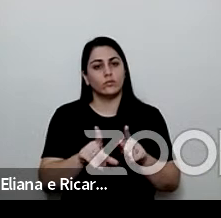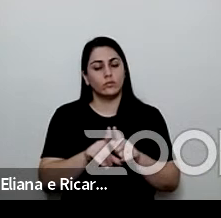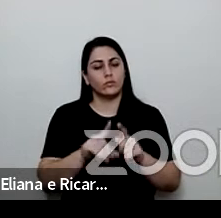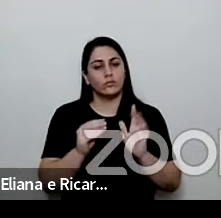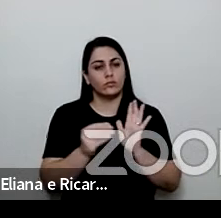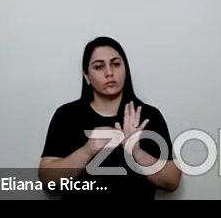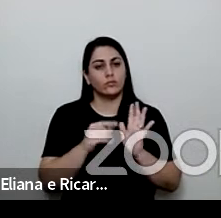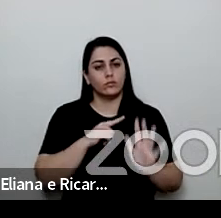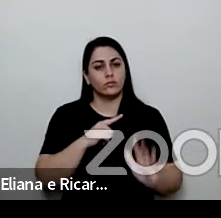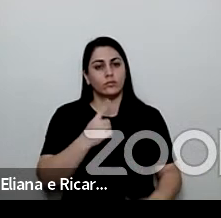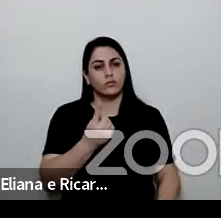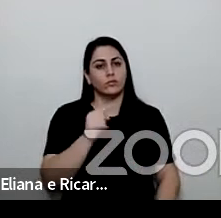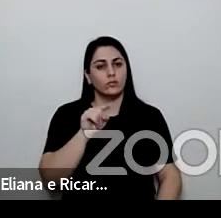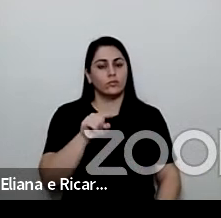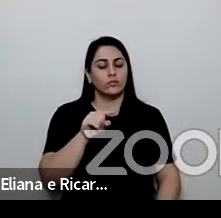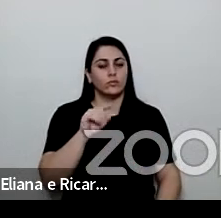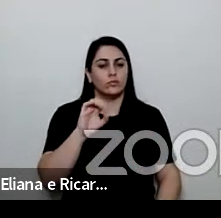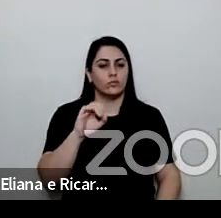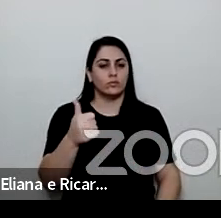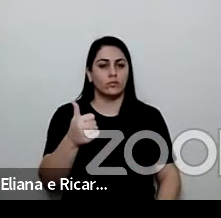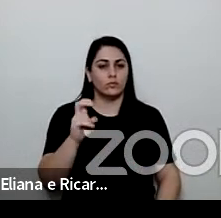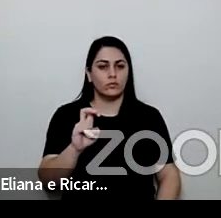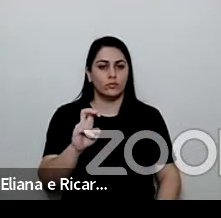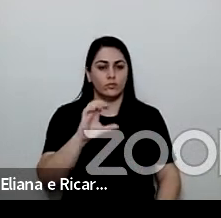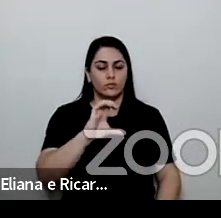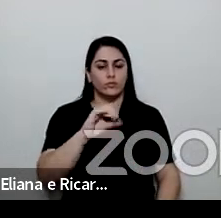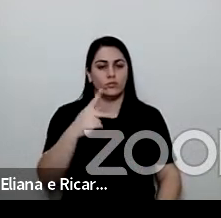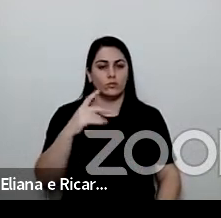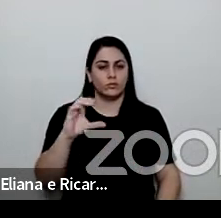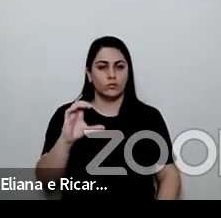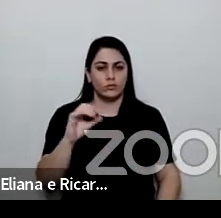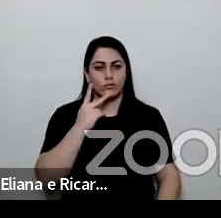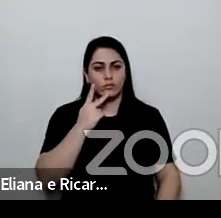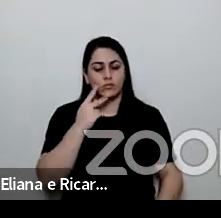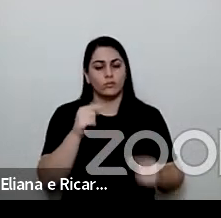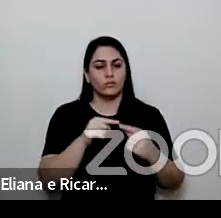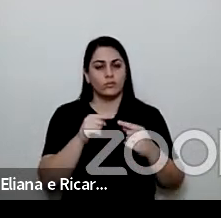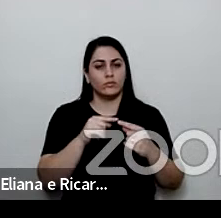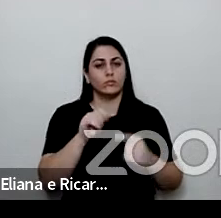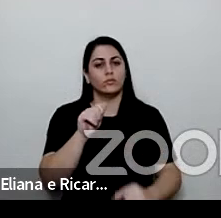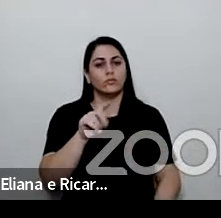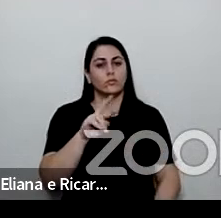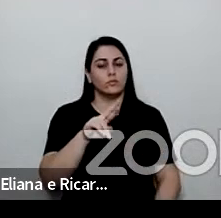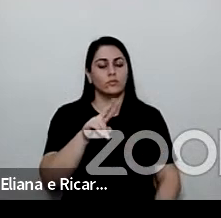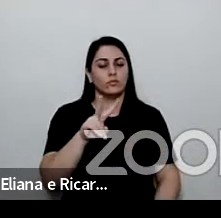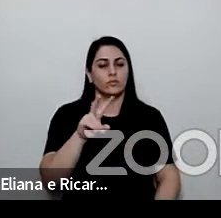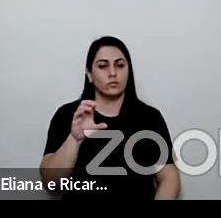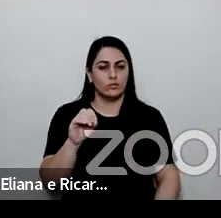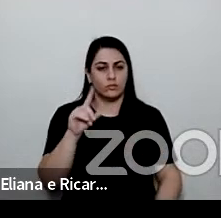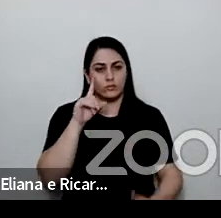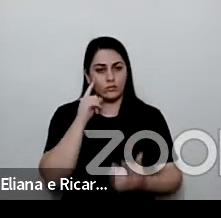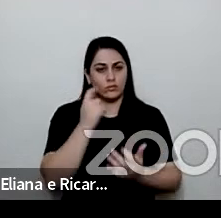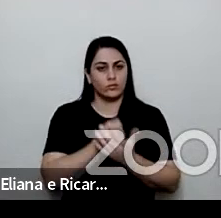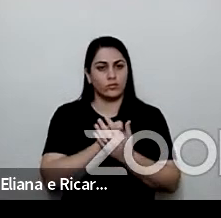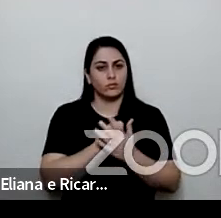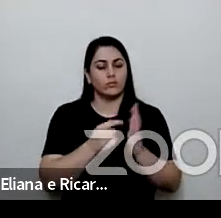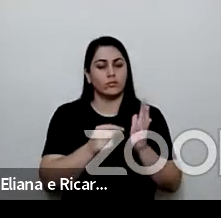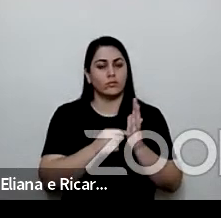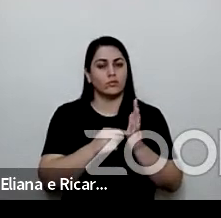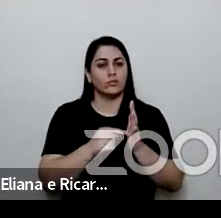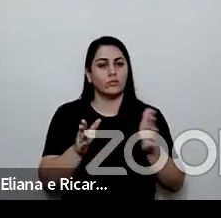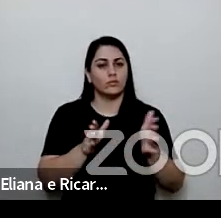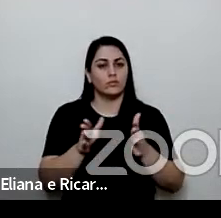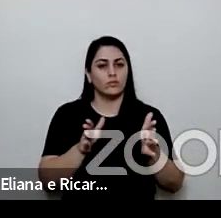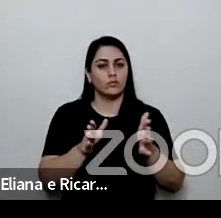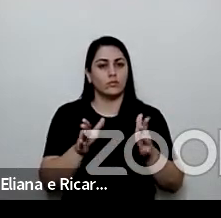que existe 11.015 do CPC que fala que vai acabei agravo de instrumento contra decisão interlocutória na fase de